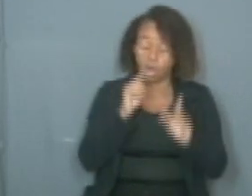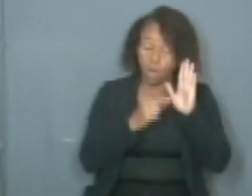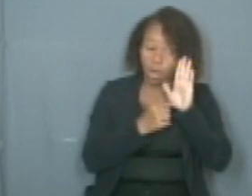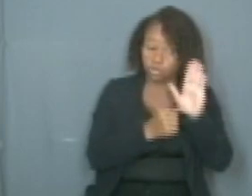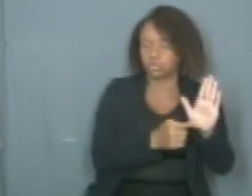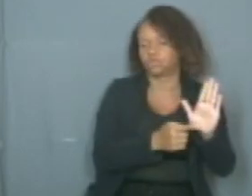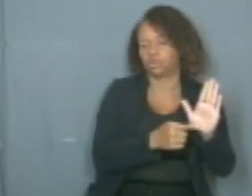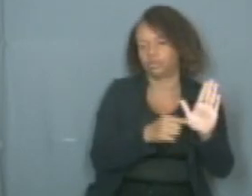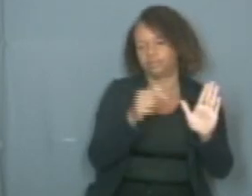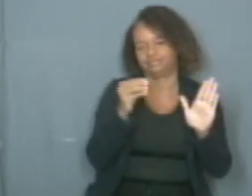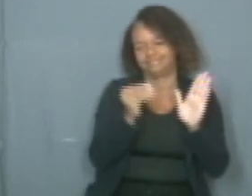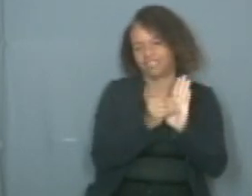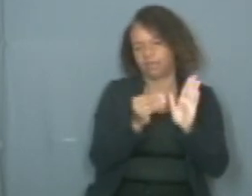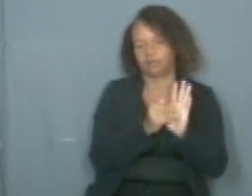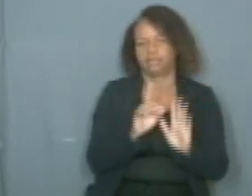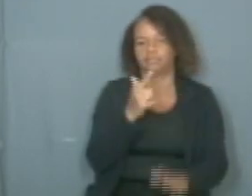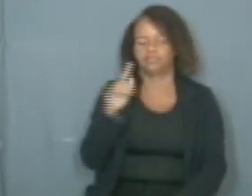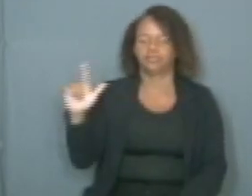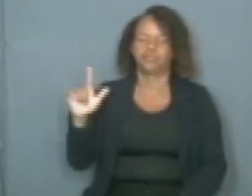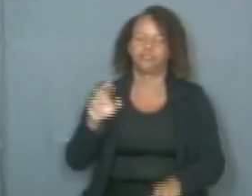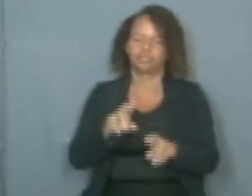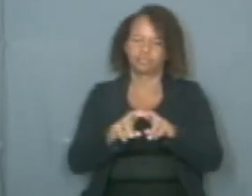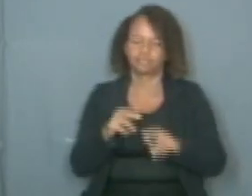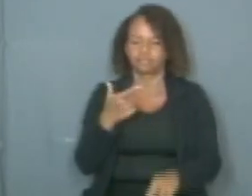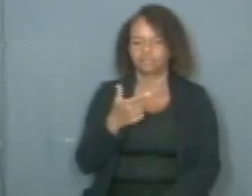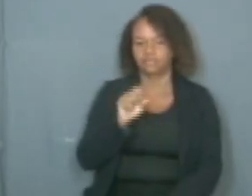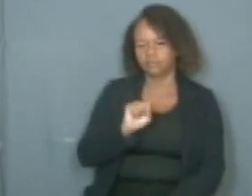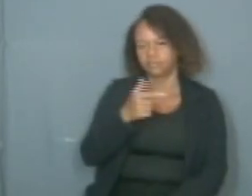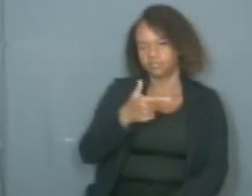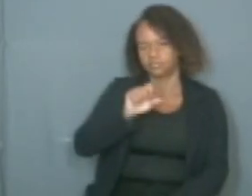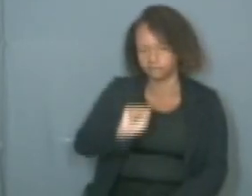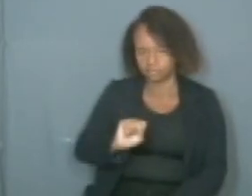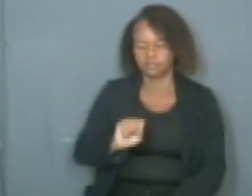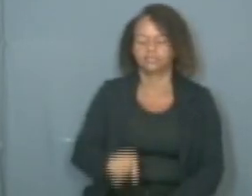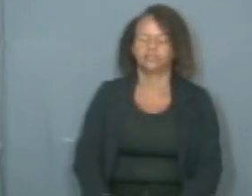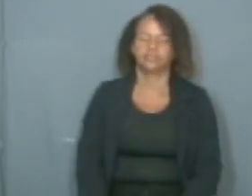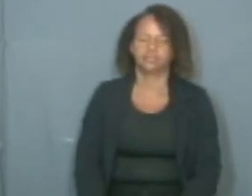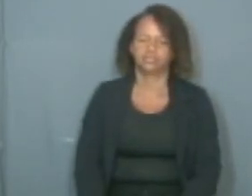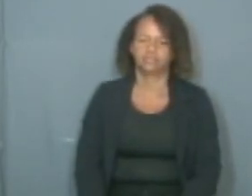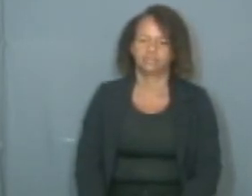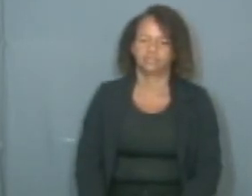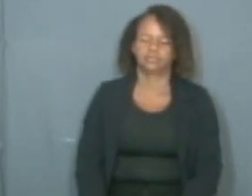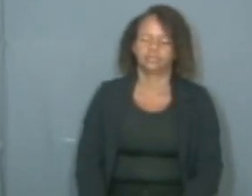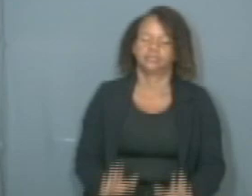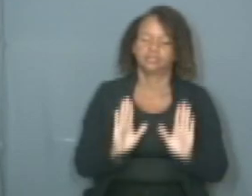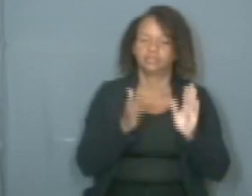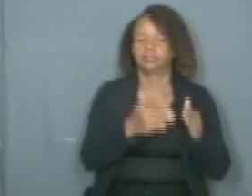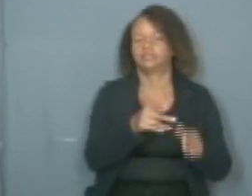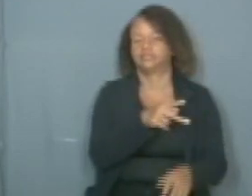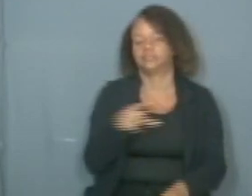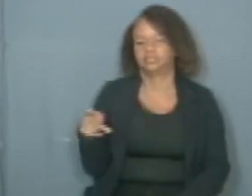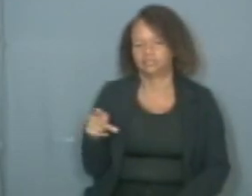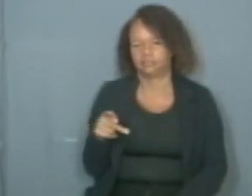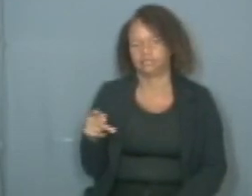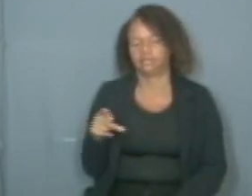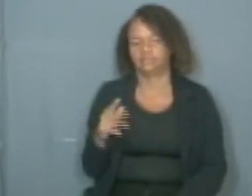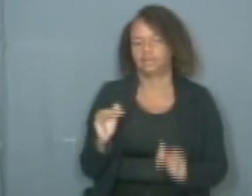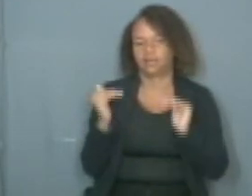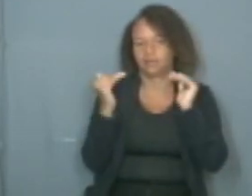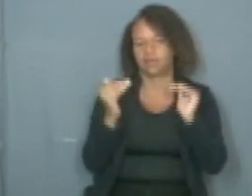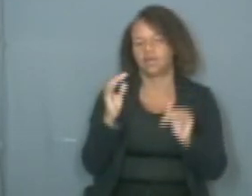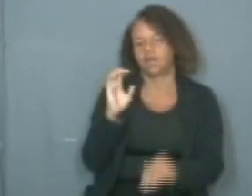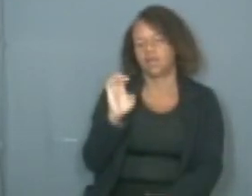próximo requerimento, que é o 2828, que dirige uma indicação ao presidente da Autarquia